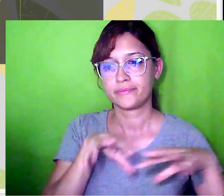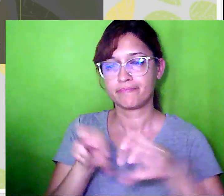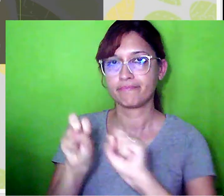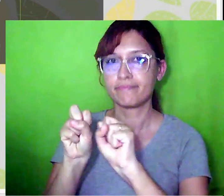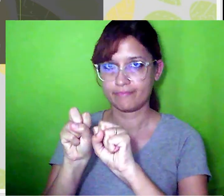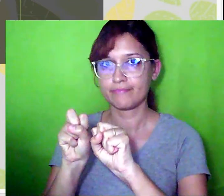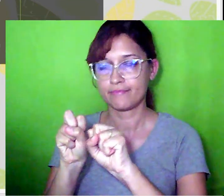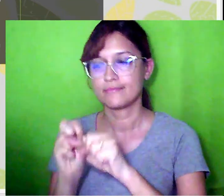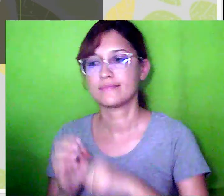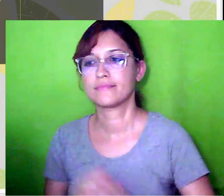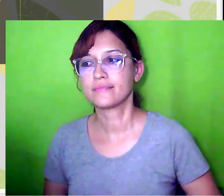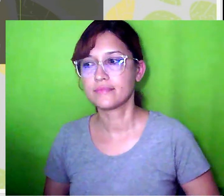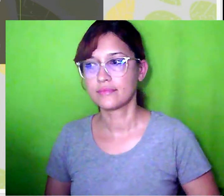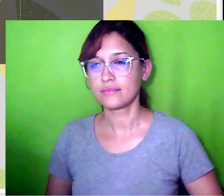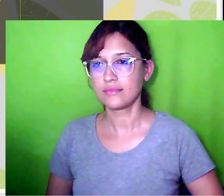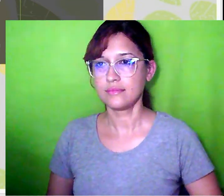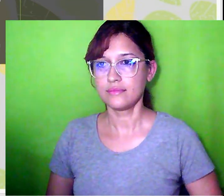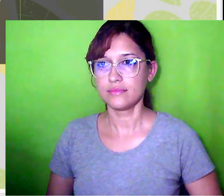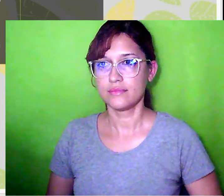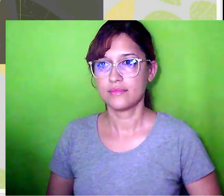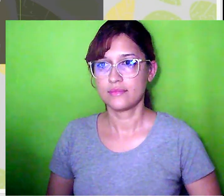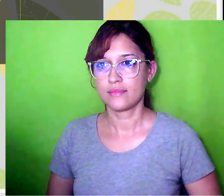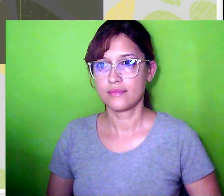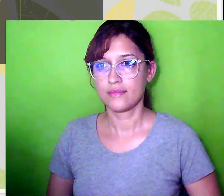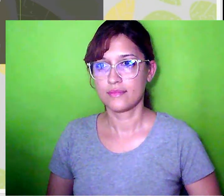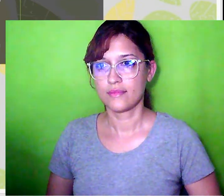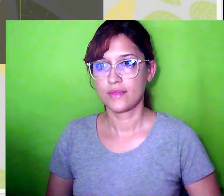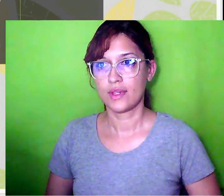O Brasil era uma colônia de Portugal.